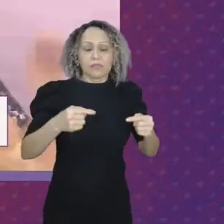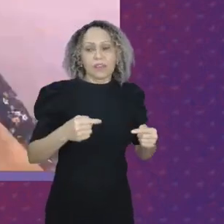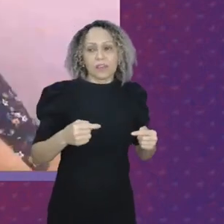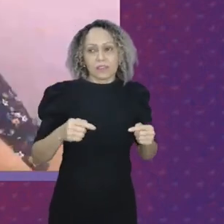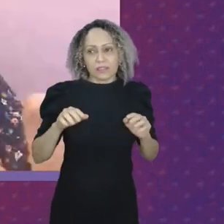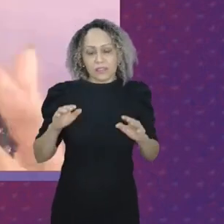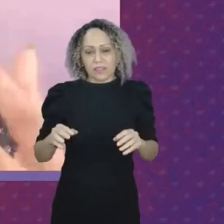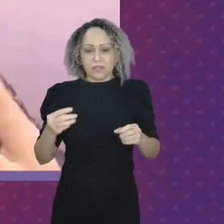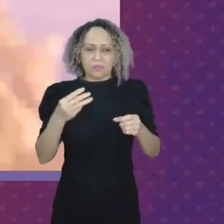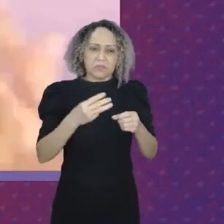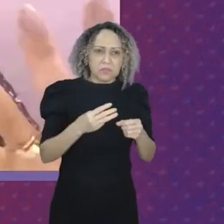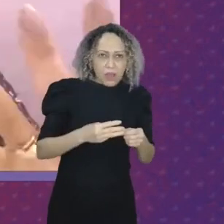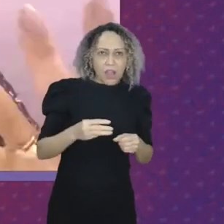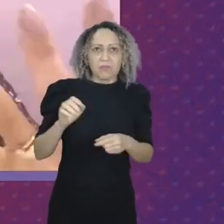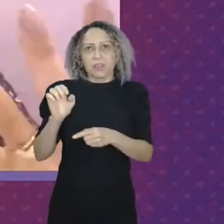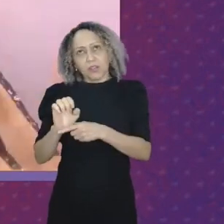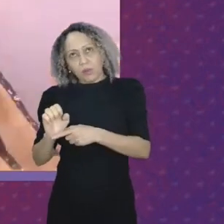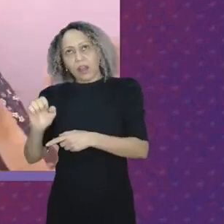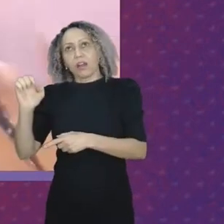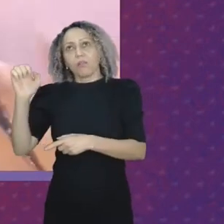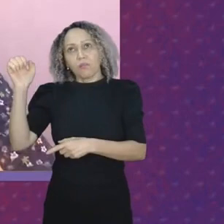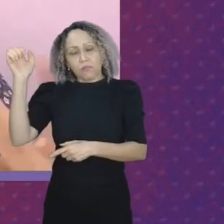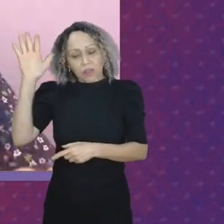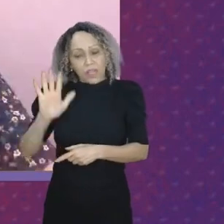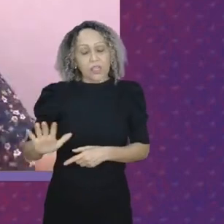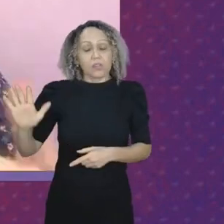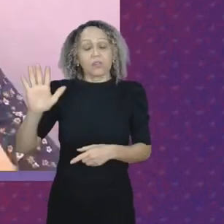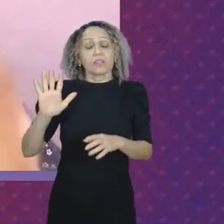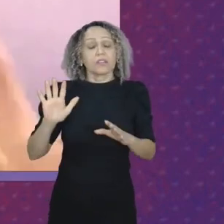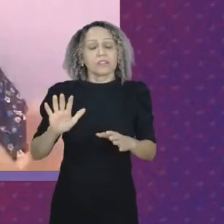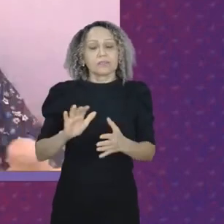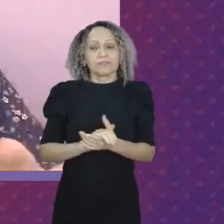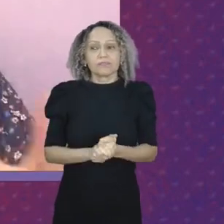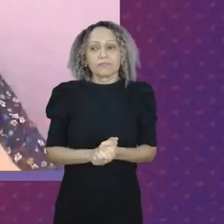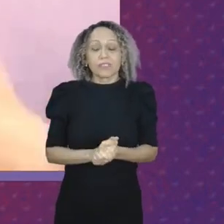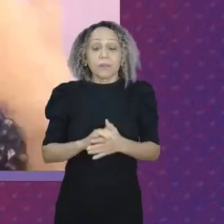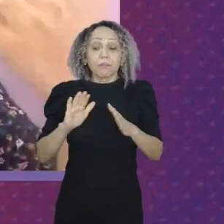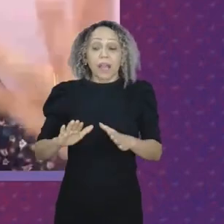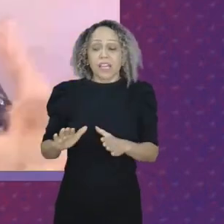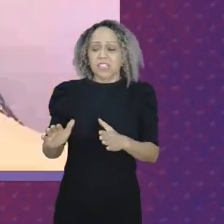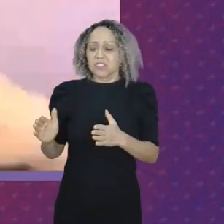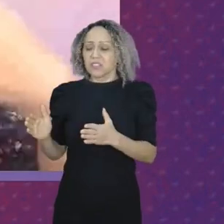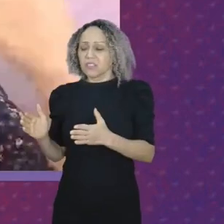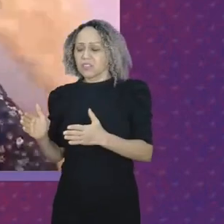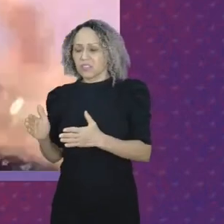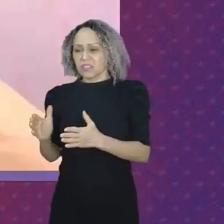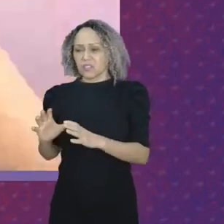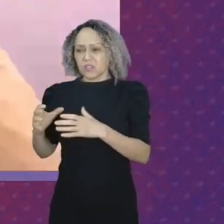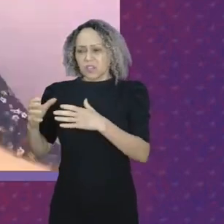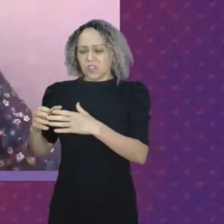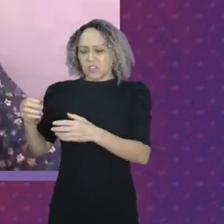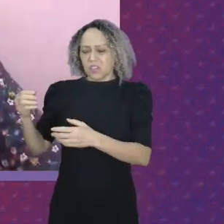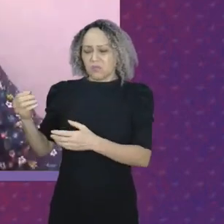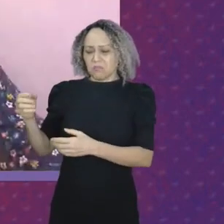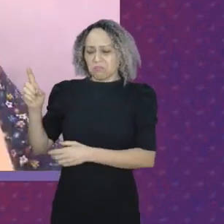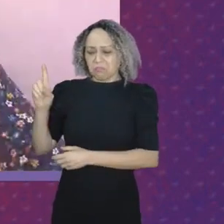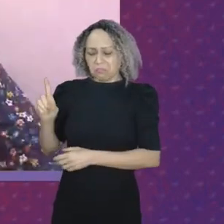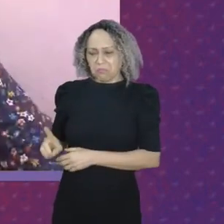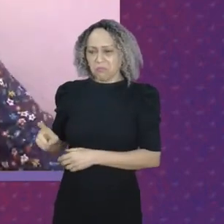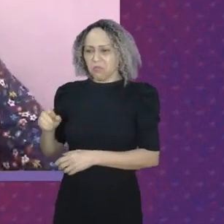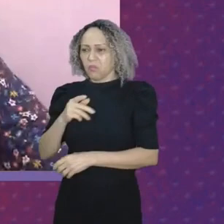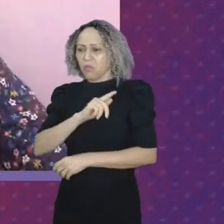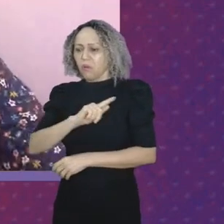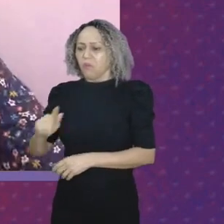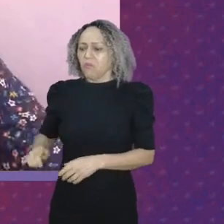uma dificuldade, porque eles querem fazer política para mulheres sem conversar com as mulheres, da mesma forma para os jovens, para os negros, quando